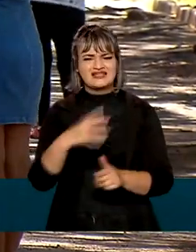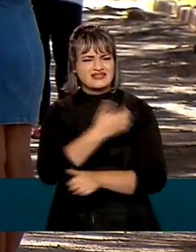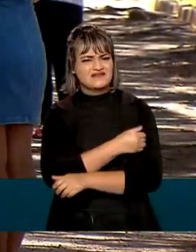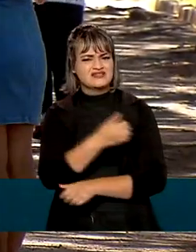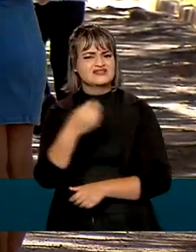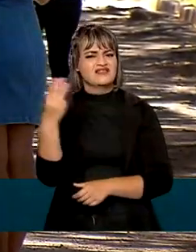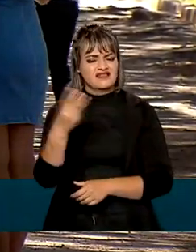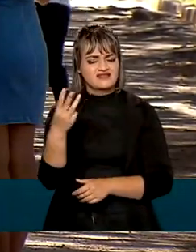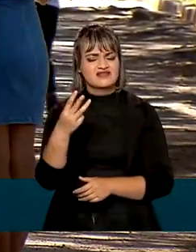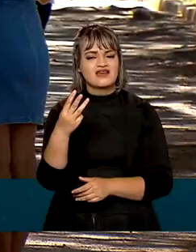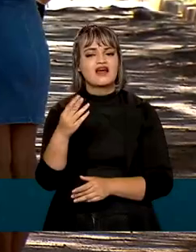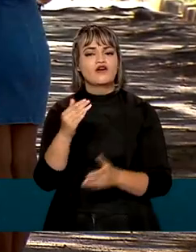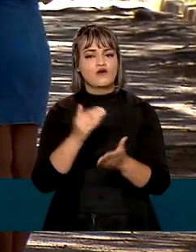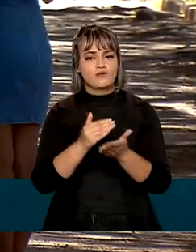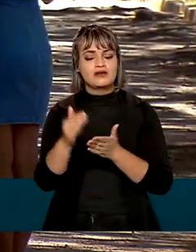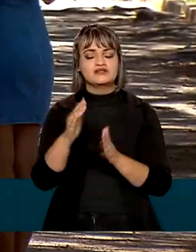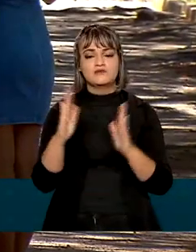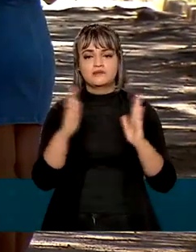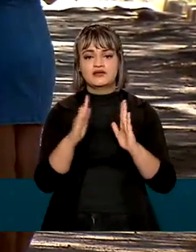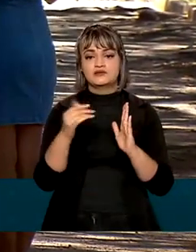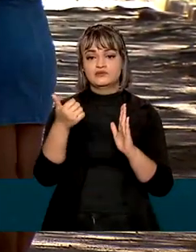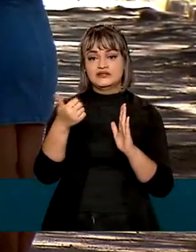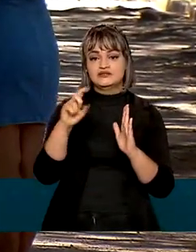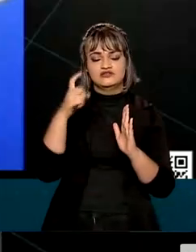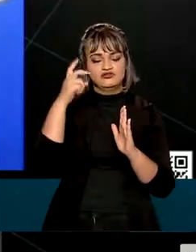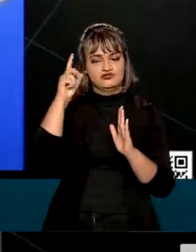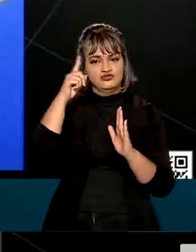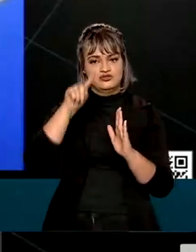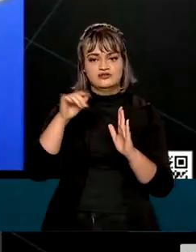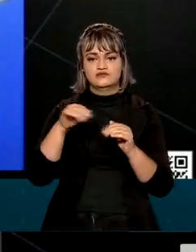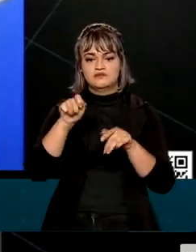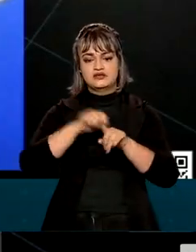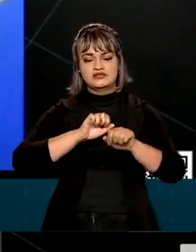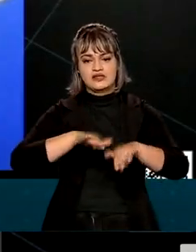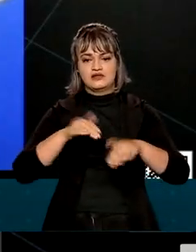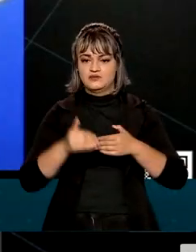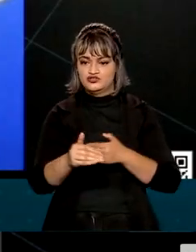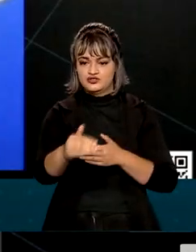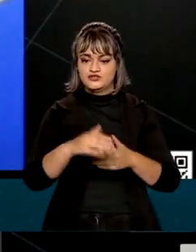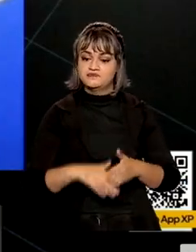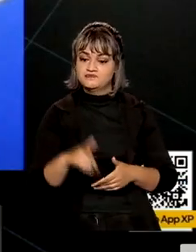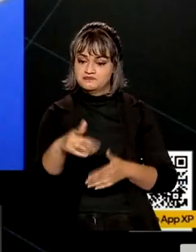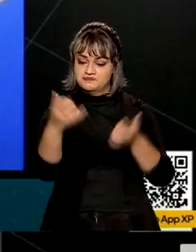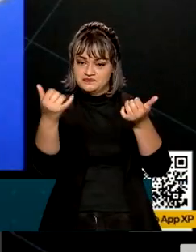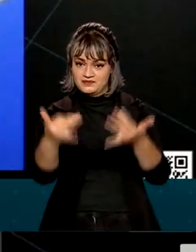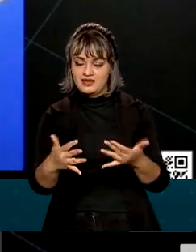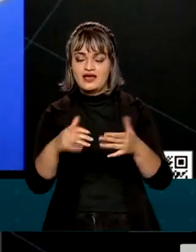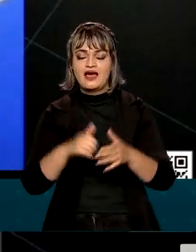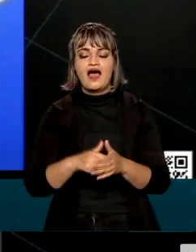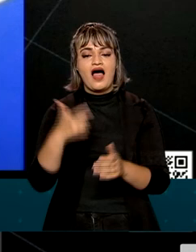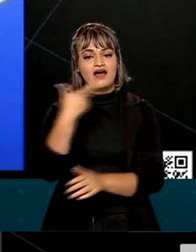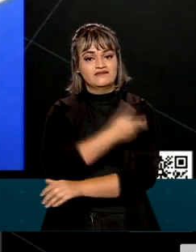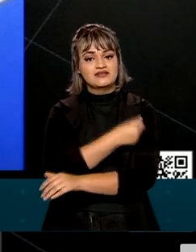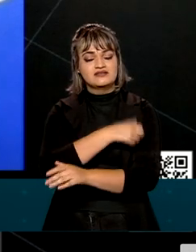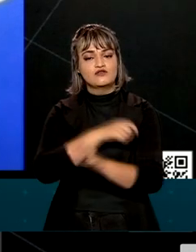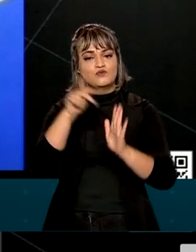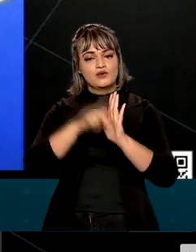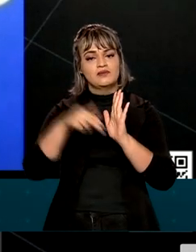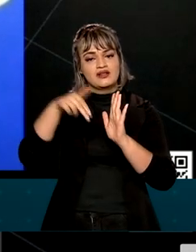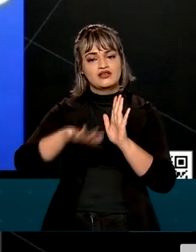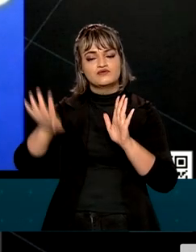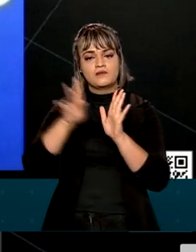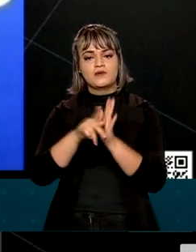reforço já começa na segunda quinzena de Setembro sabemos que a o programa nacional de imunização